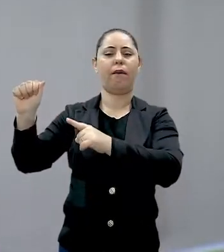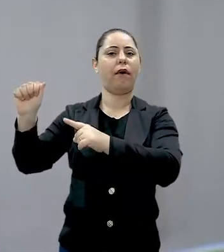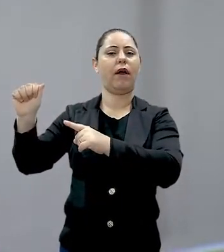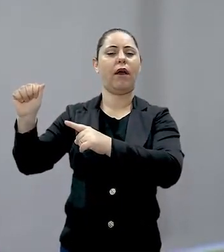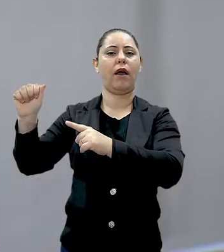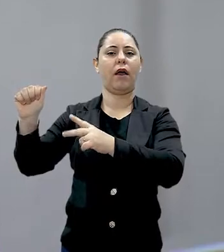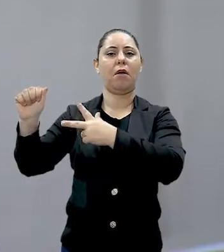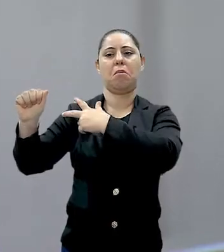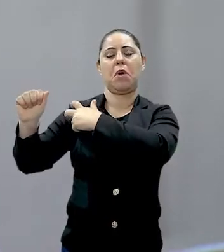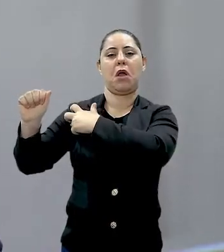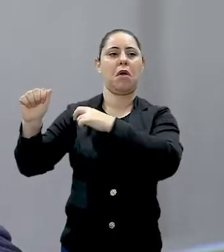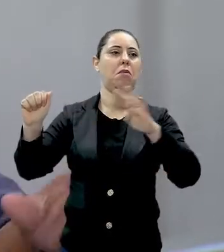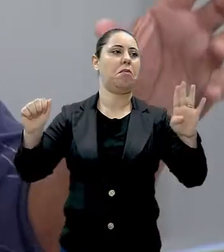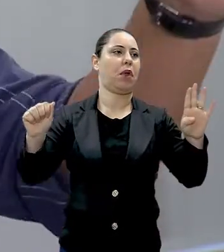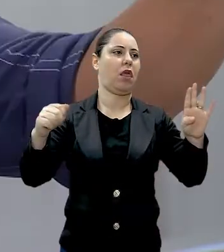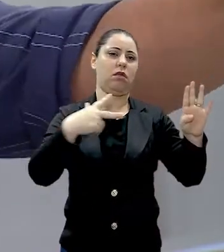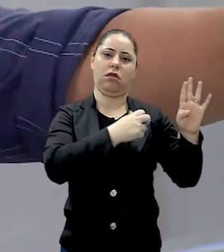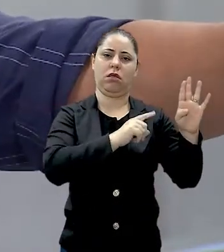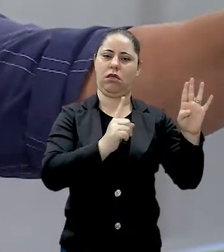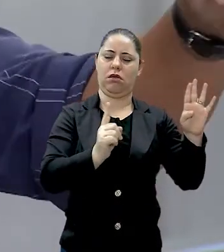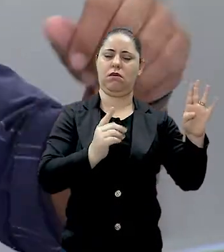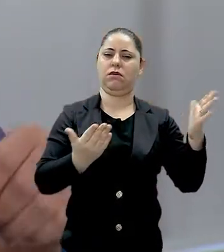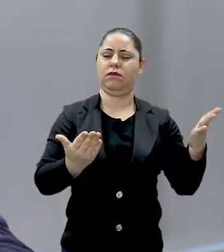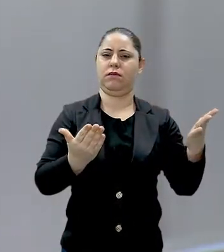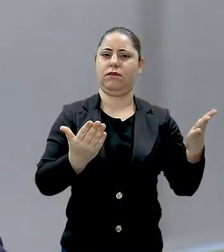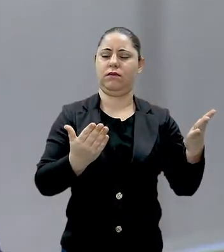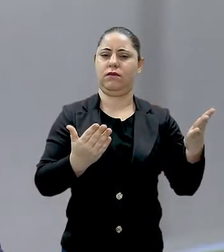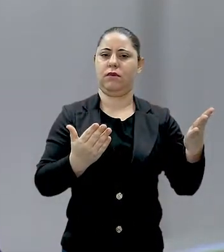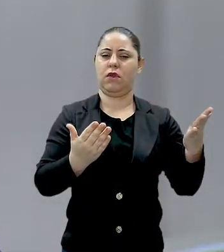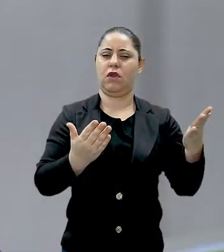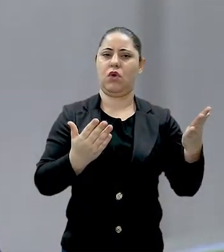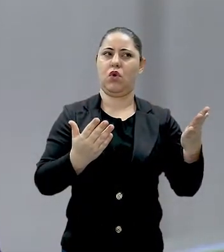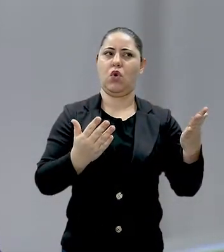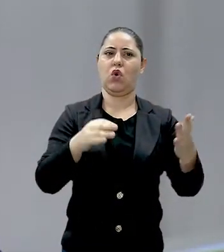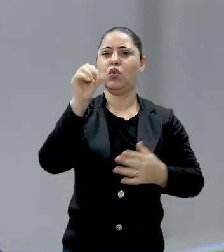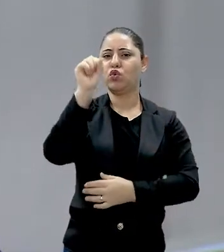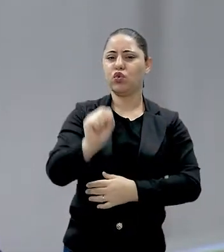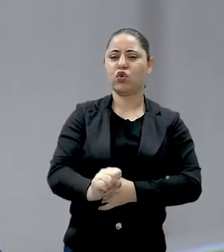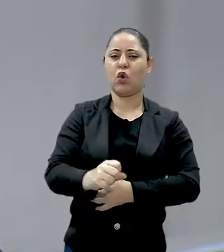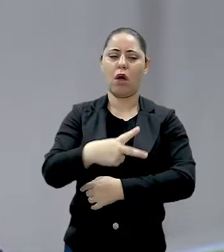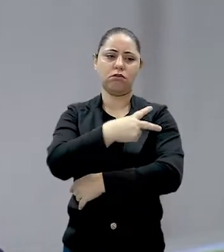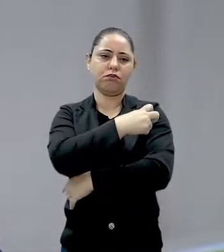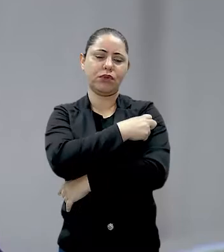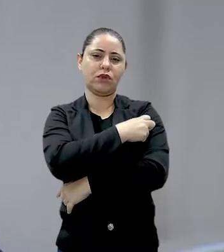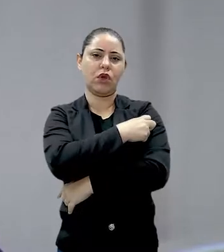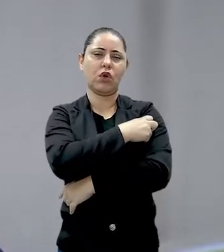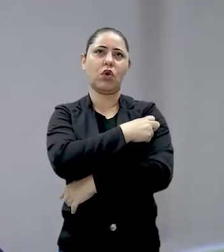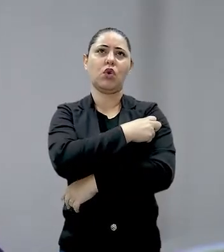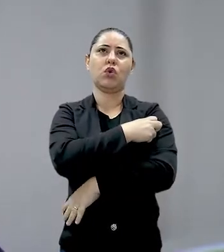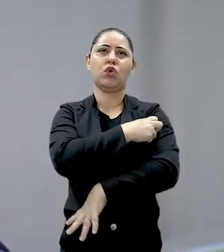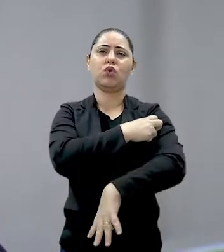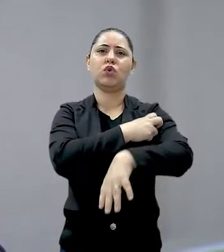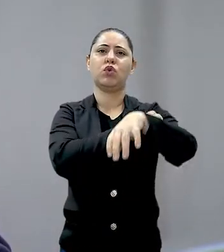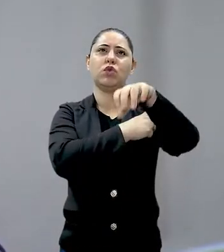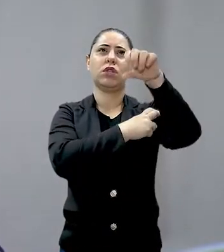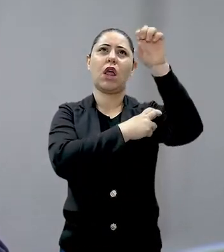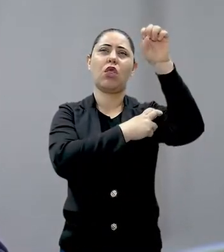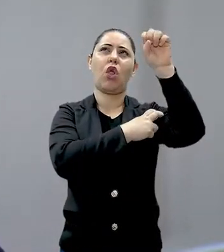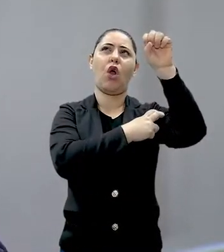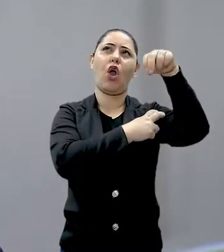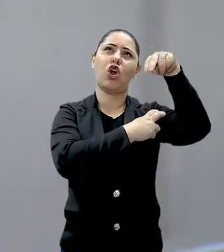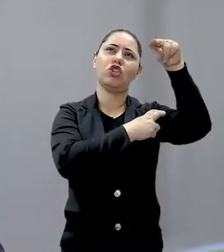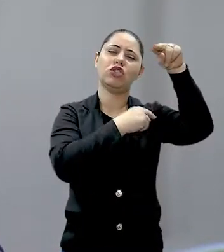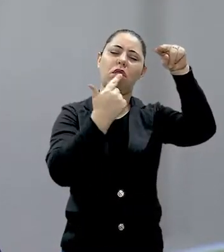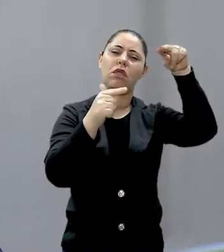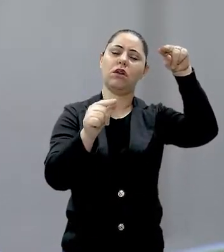A imuniza e o estado B não imuniza. O estado do Sul imuniza, o estado do Norte